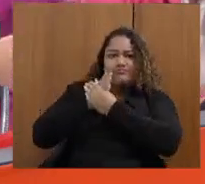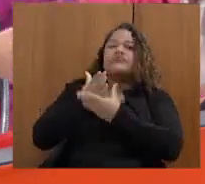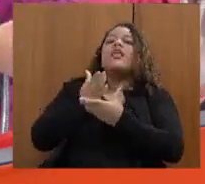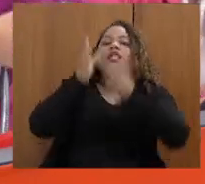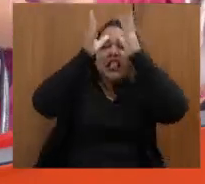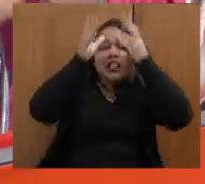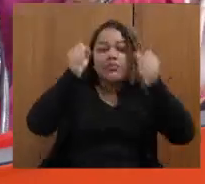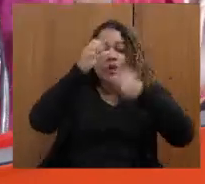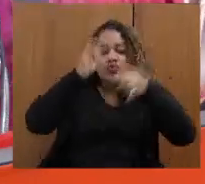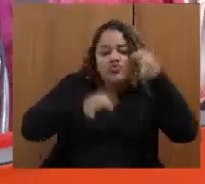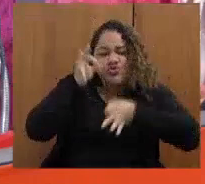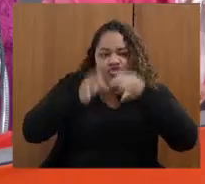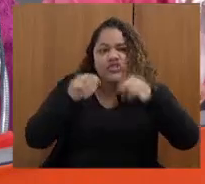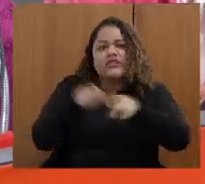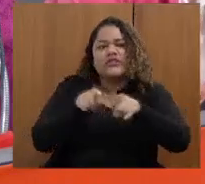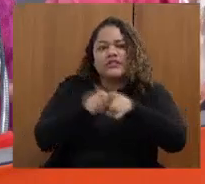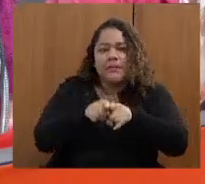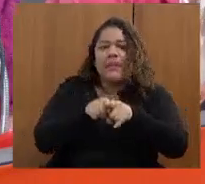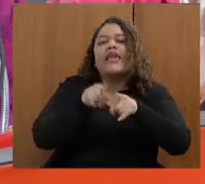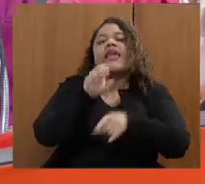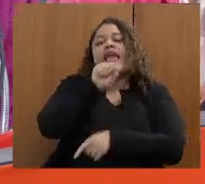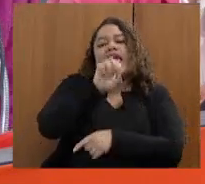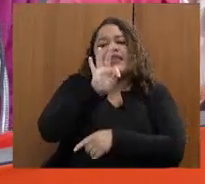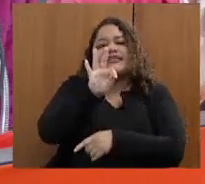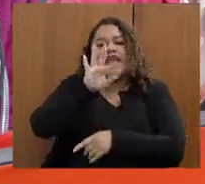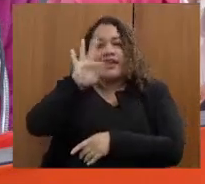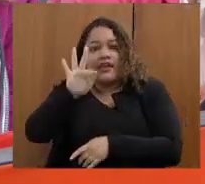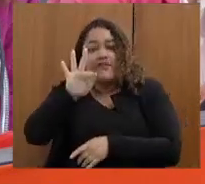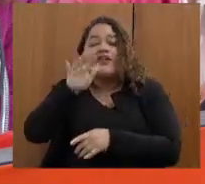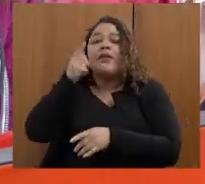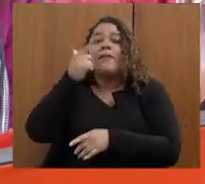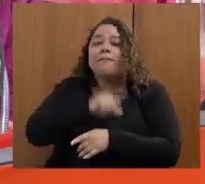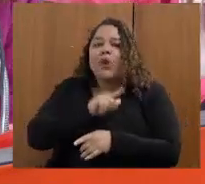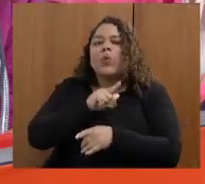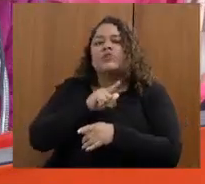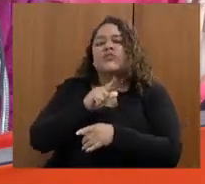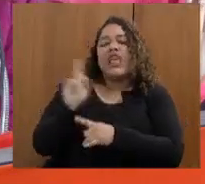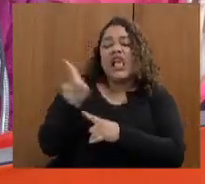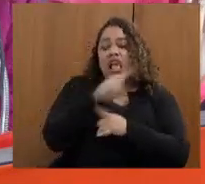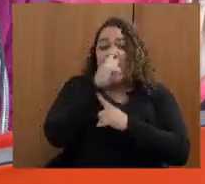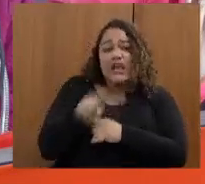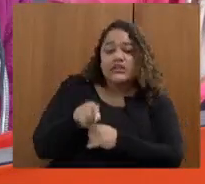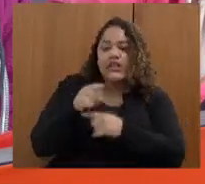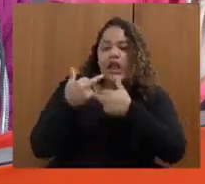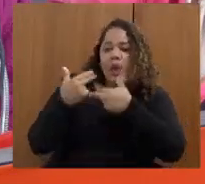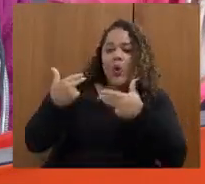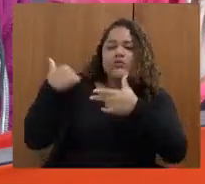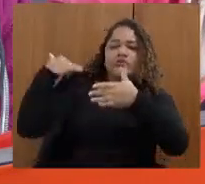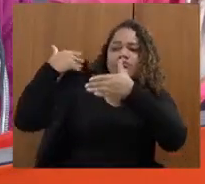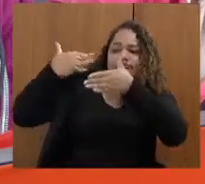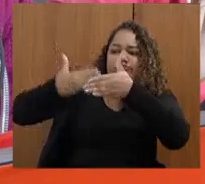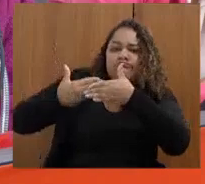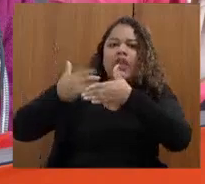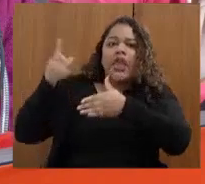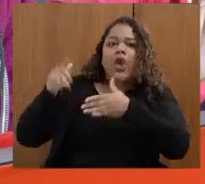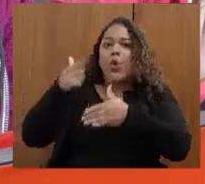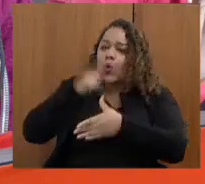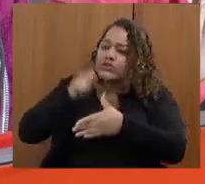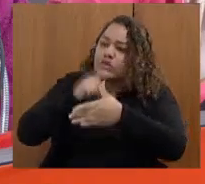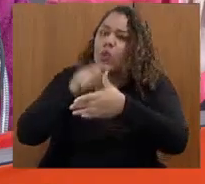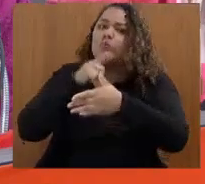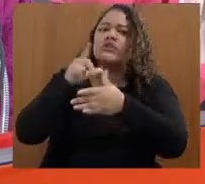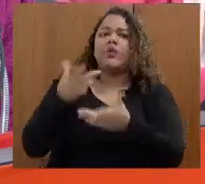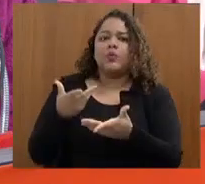STF para desmontar tudo o que a gente conquistou nesse curto espaço de tempo e qual que é o plano inclusive